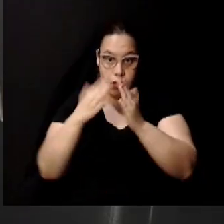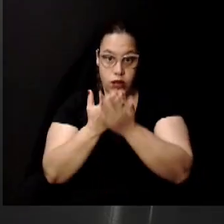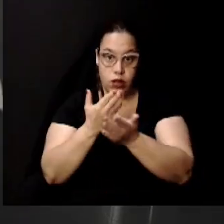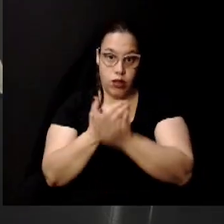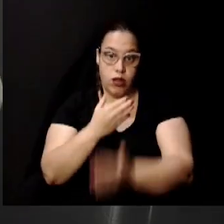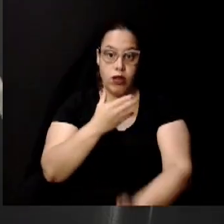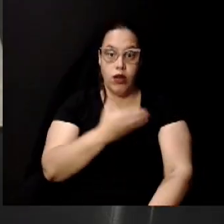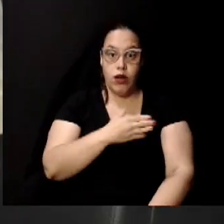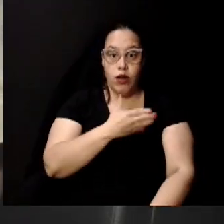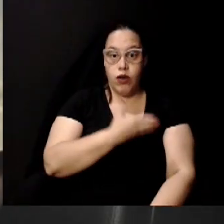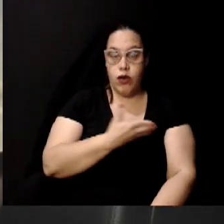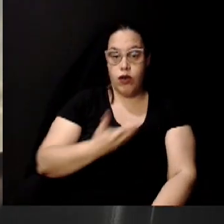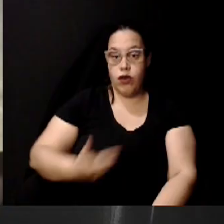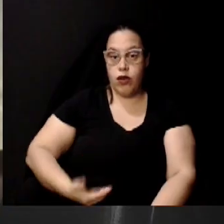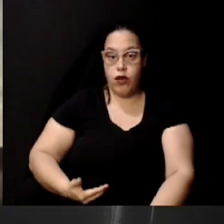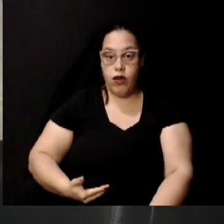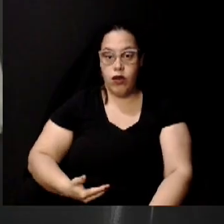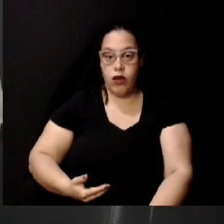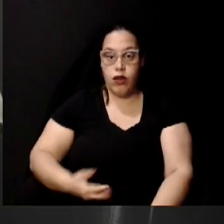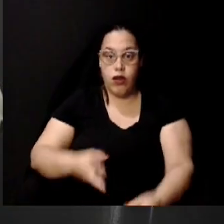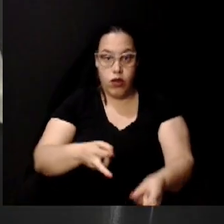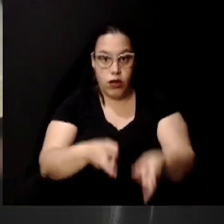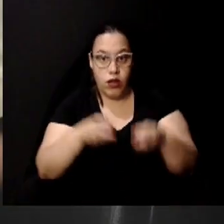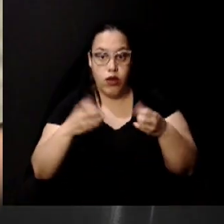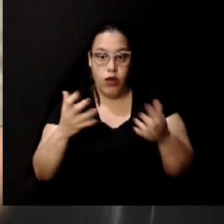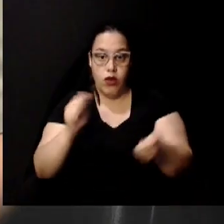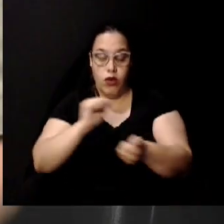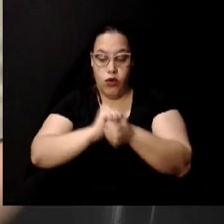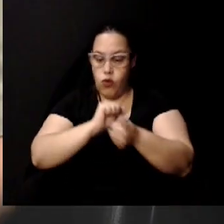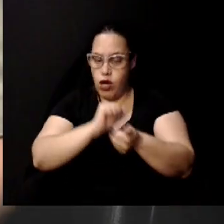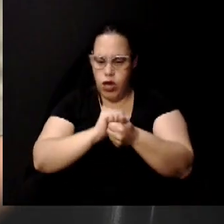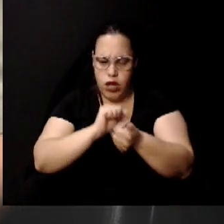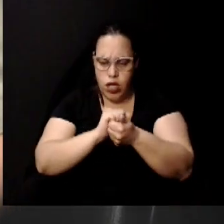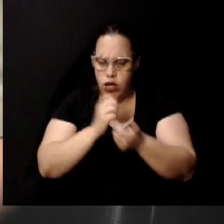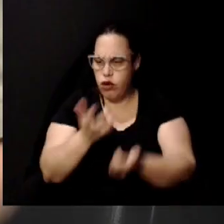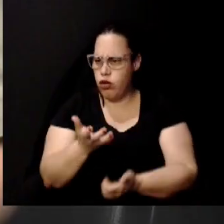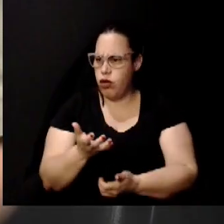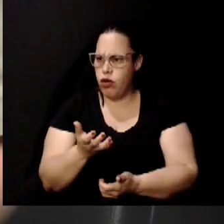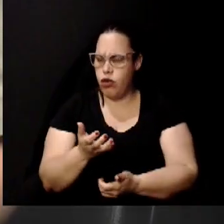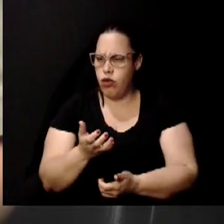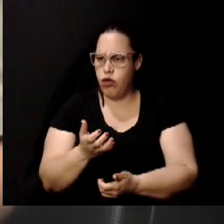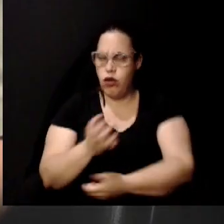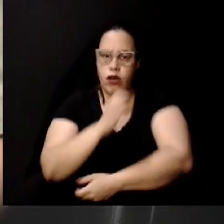um ensino reconhecidamente de qualidade. O ensino